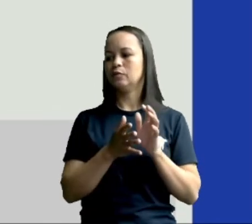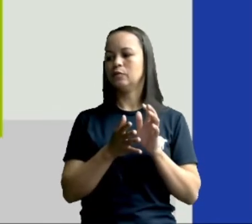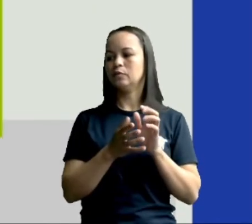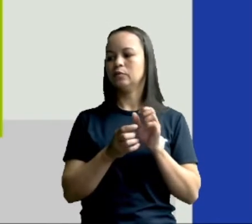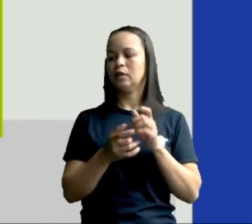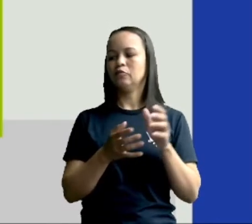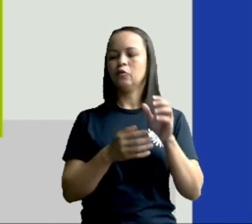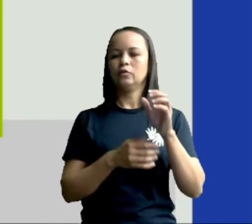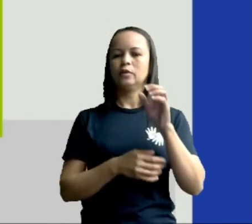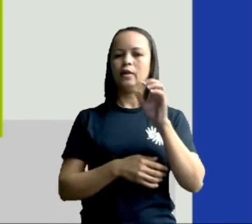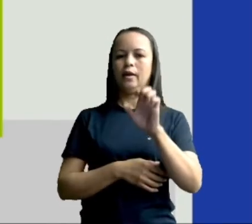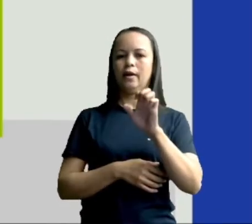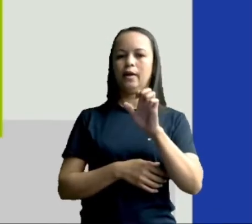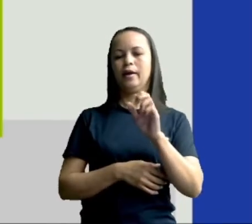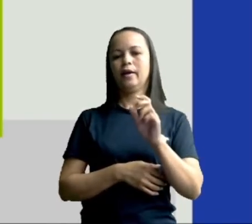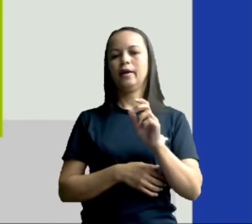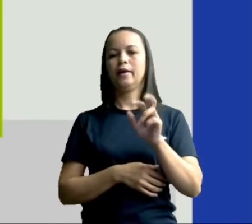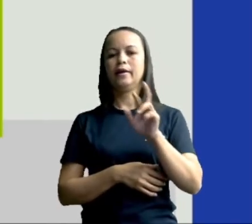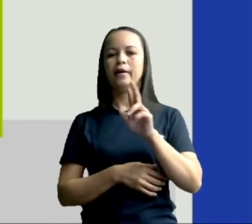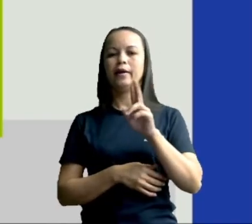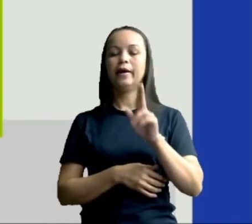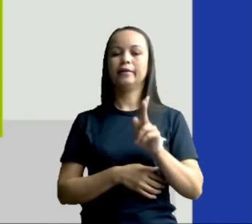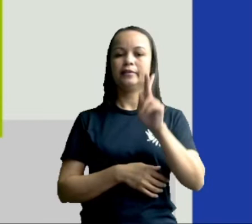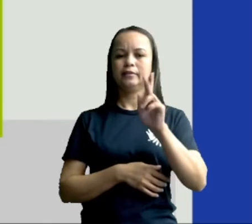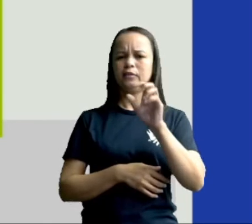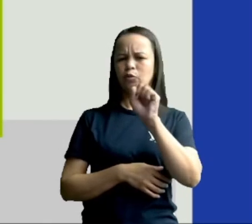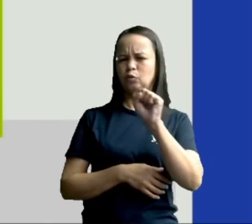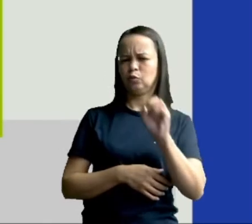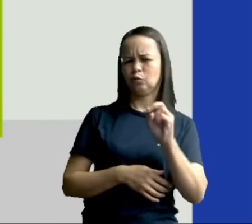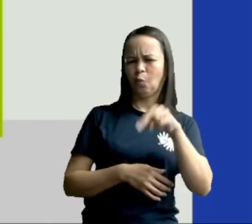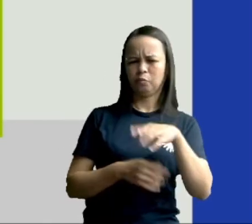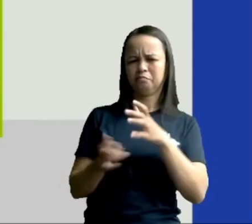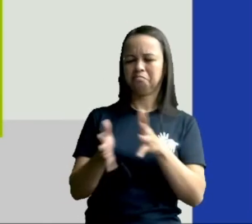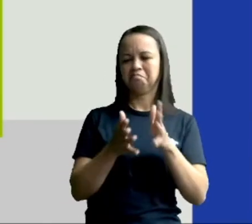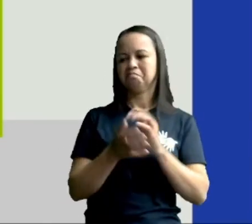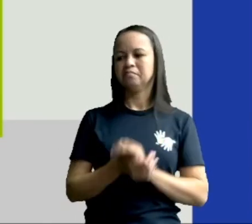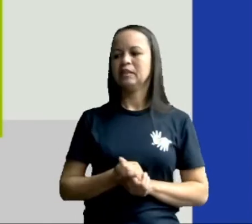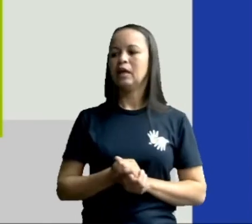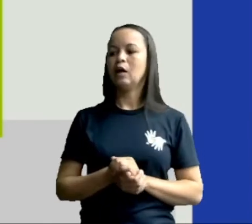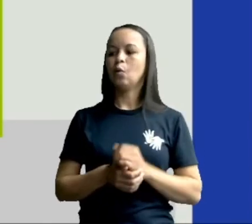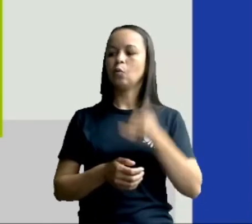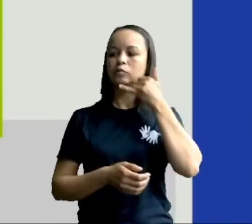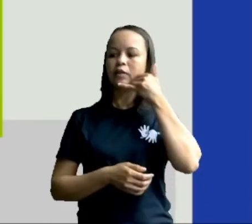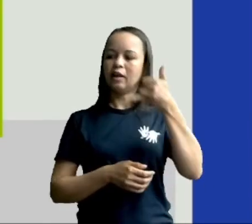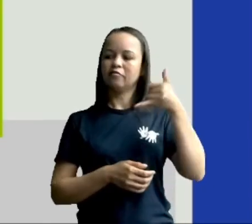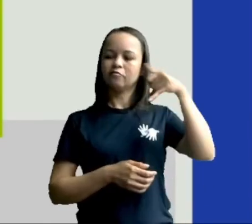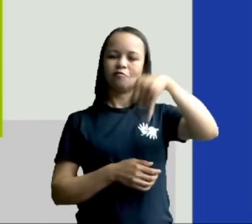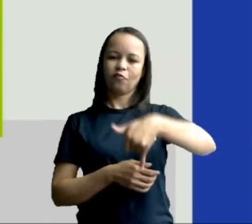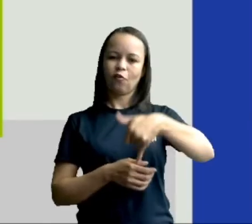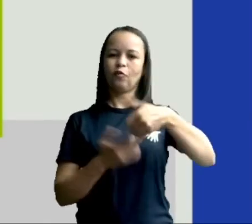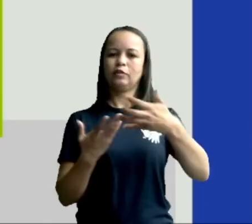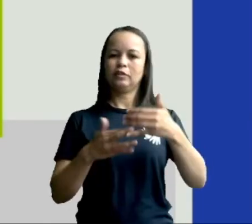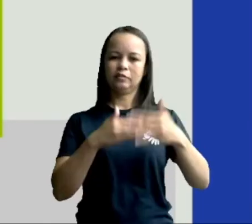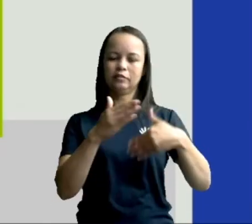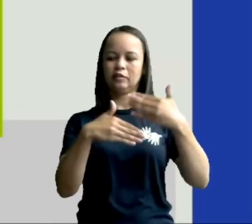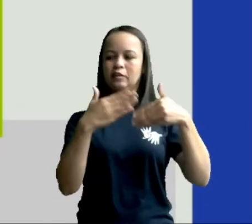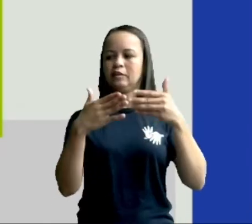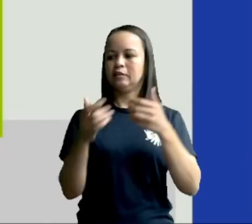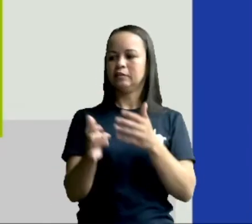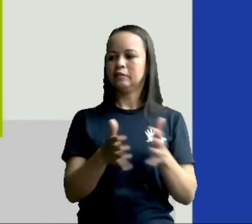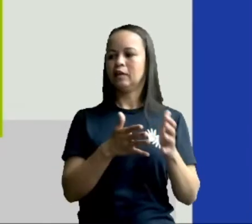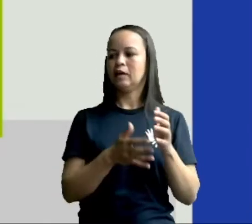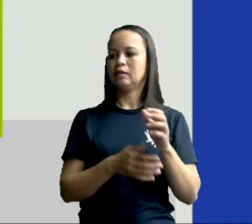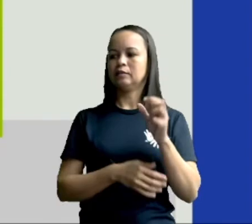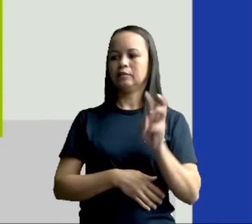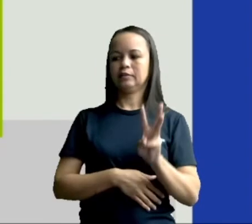conhecida. O telefone e sua evolução, olha aí, ó, W48, o elegante da Siemens. Olha aí,